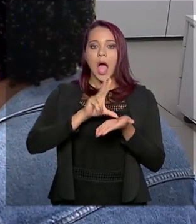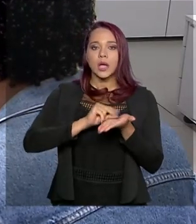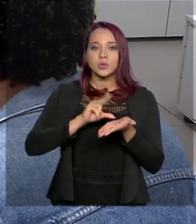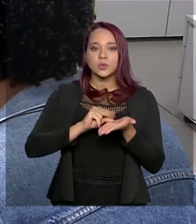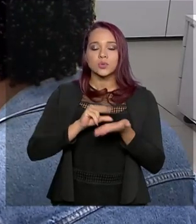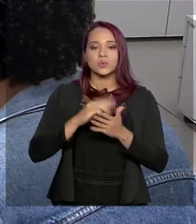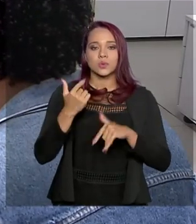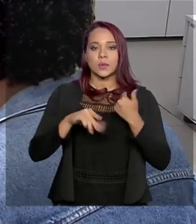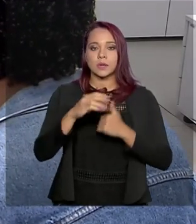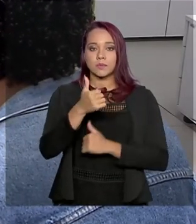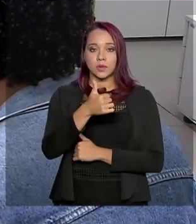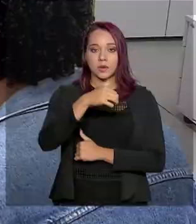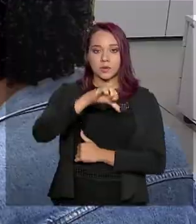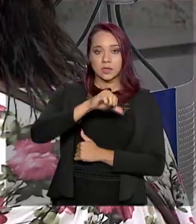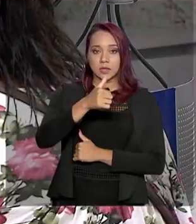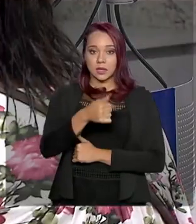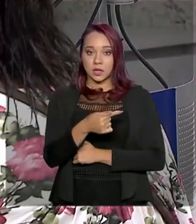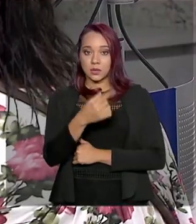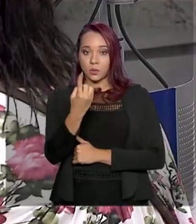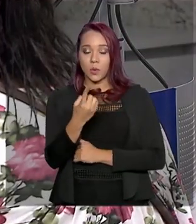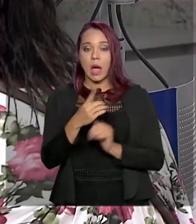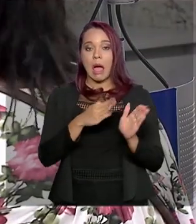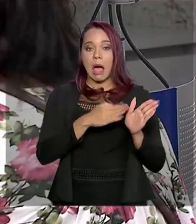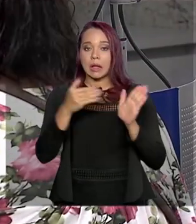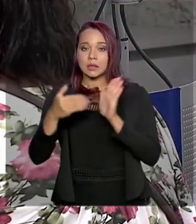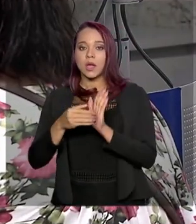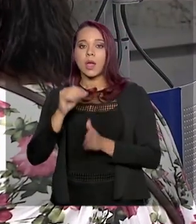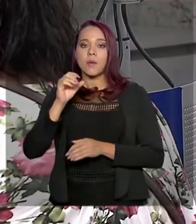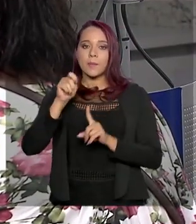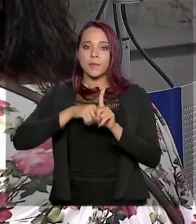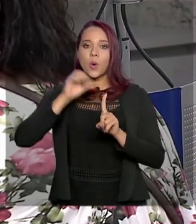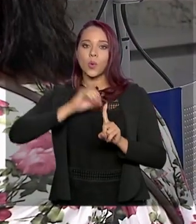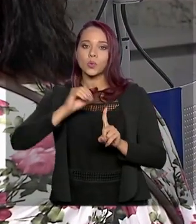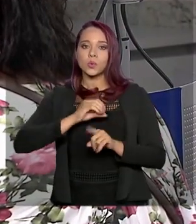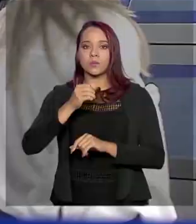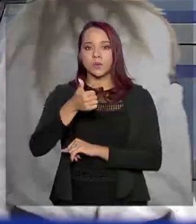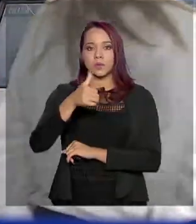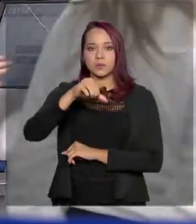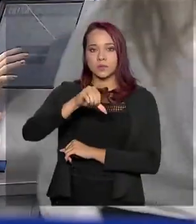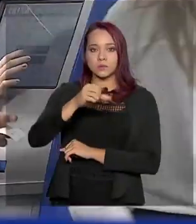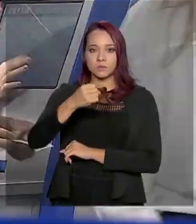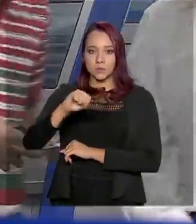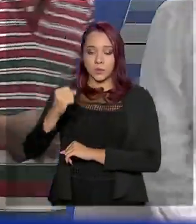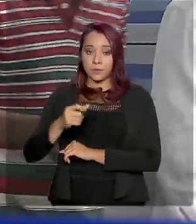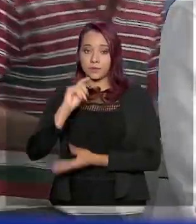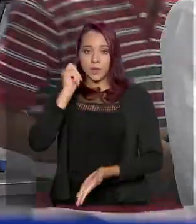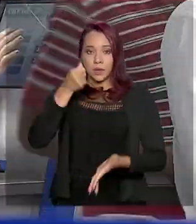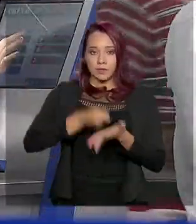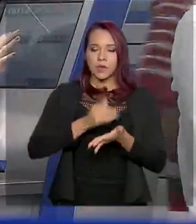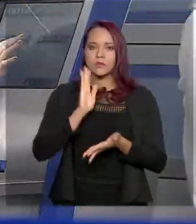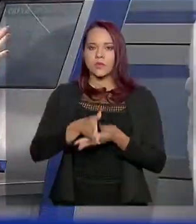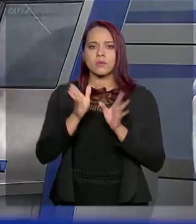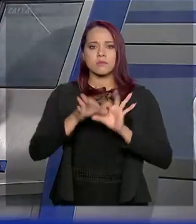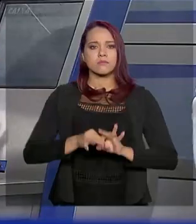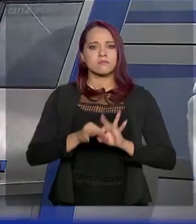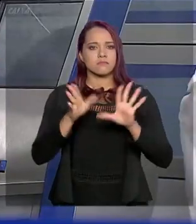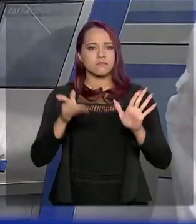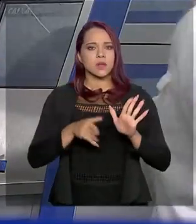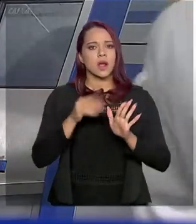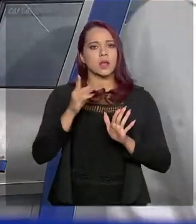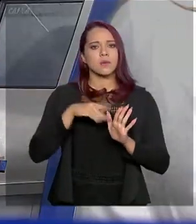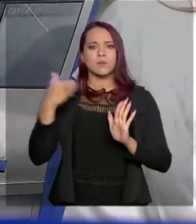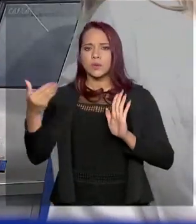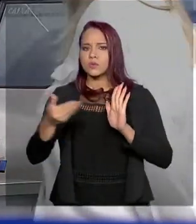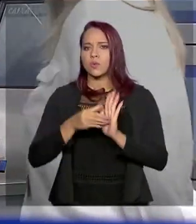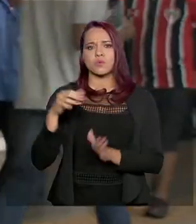de 1971 a outubro de 1988. O pagamento está disponível para os cotistas